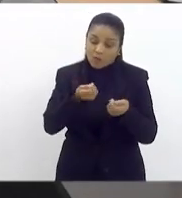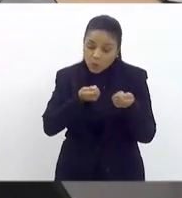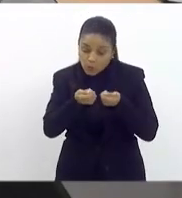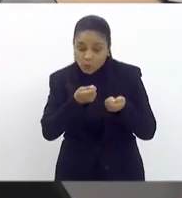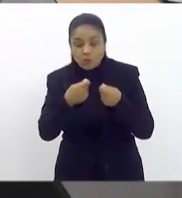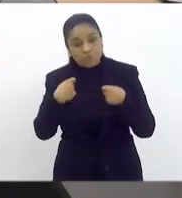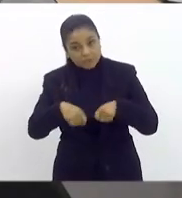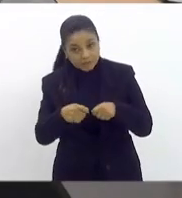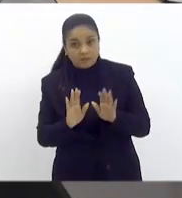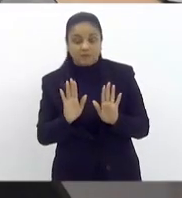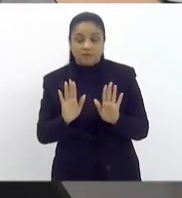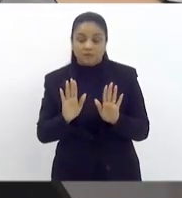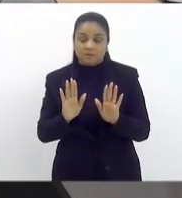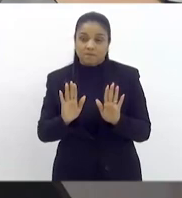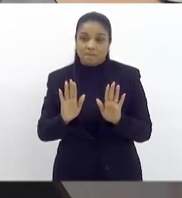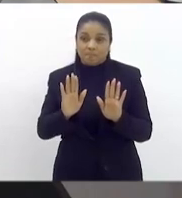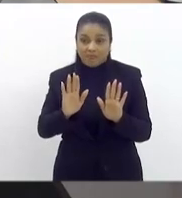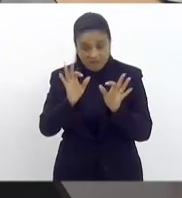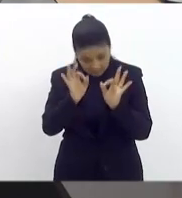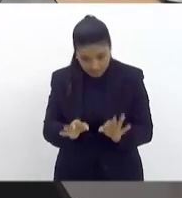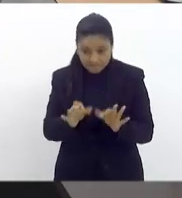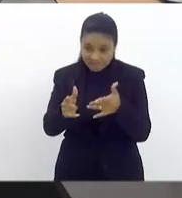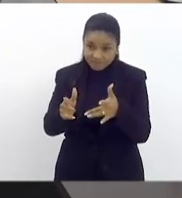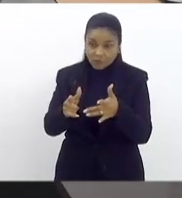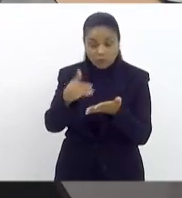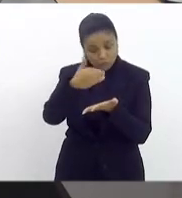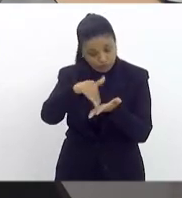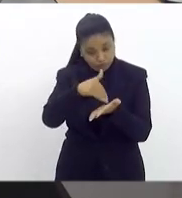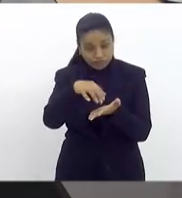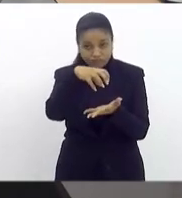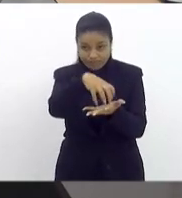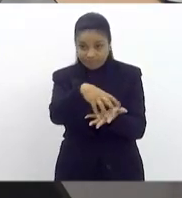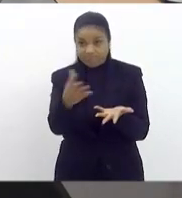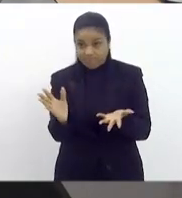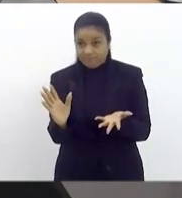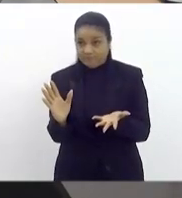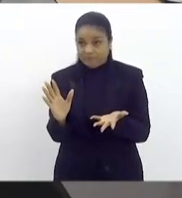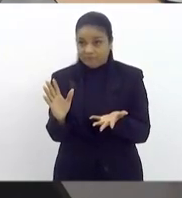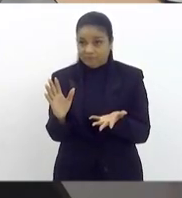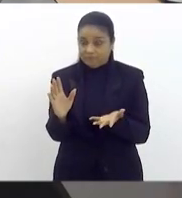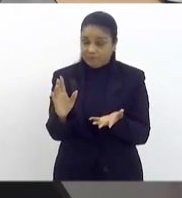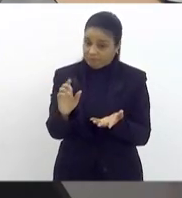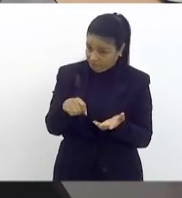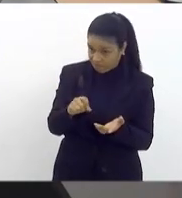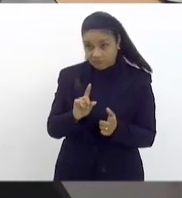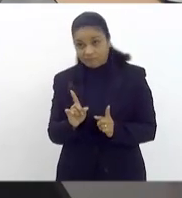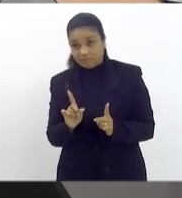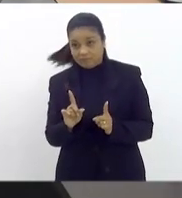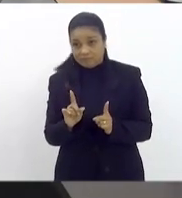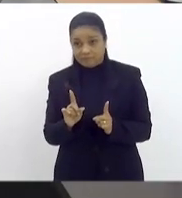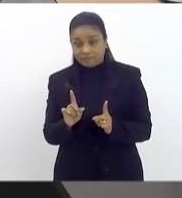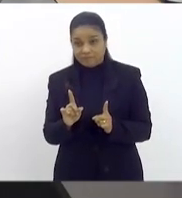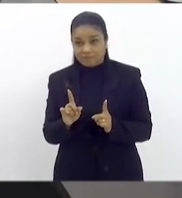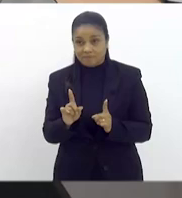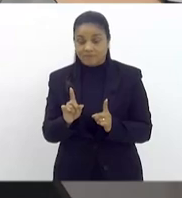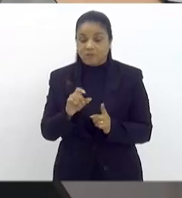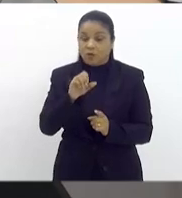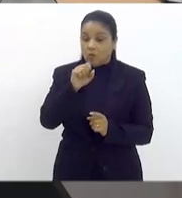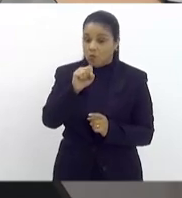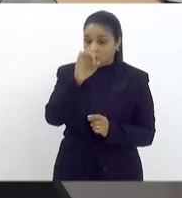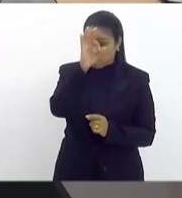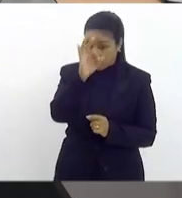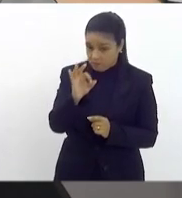arrecadação e da distribuição, certo? Para isso que serve o escritório, ou não? Bom, 85% tem que ir